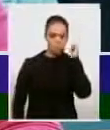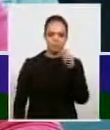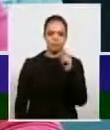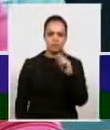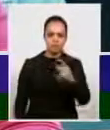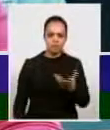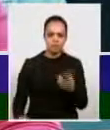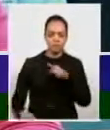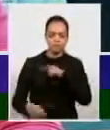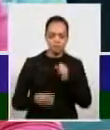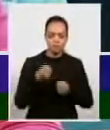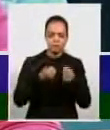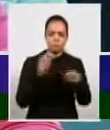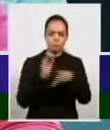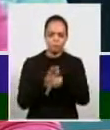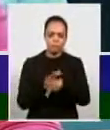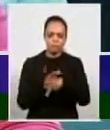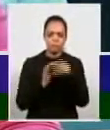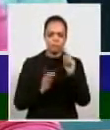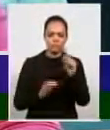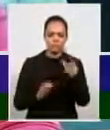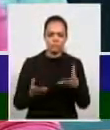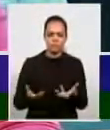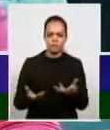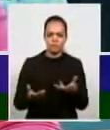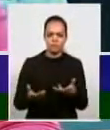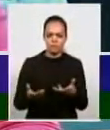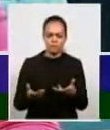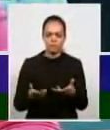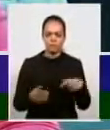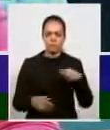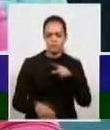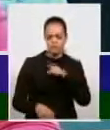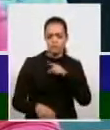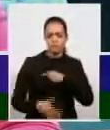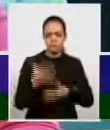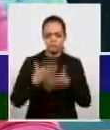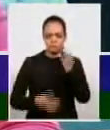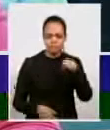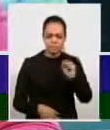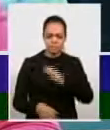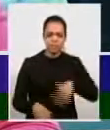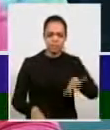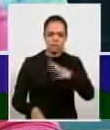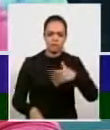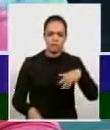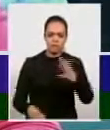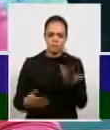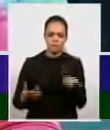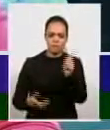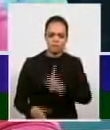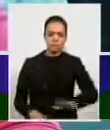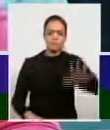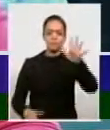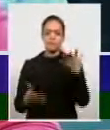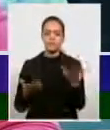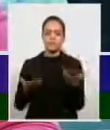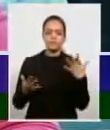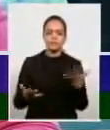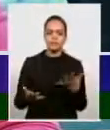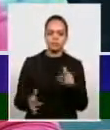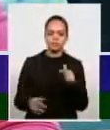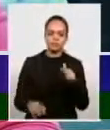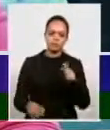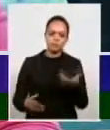têm carro de som, para eles é como se fosse um hobby, um esporte, mas que incomoda sim a sociedade de modo geral, incomoda o